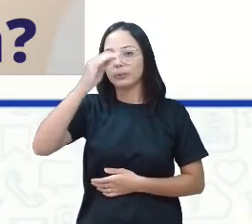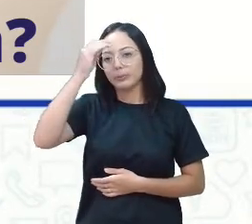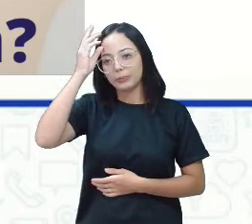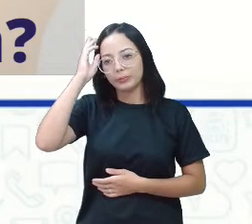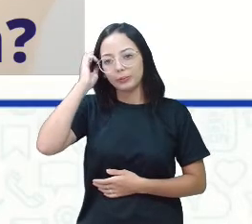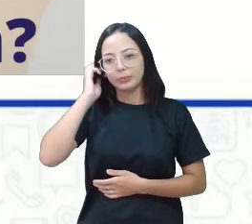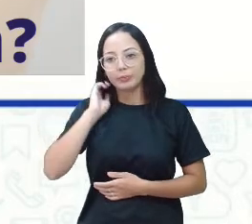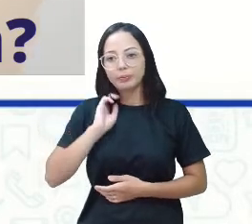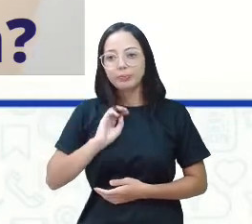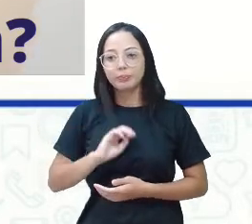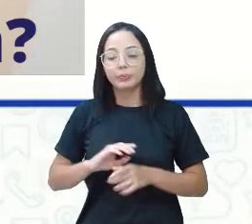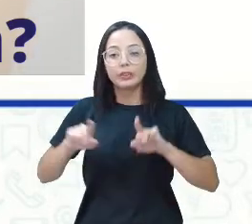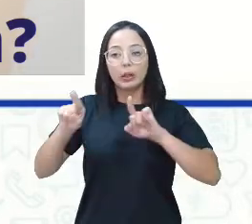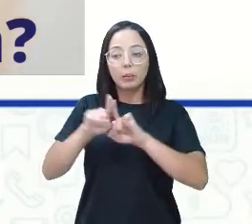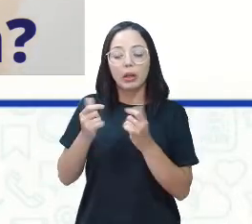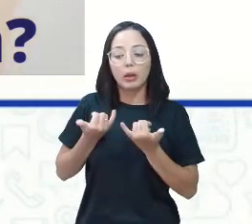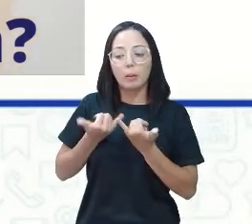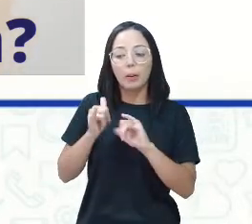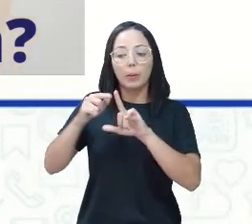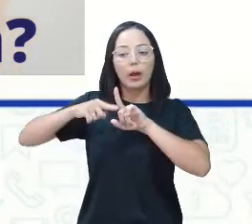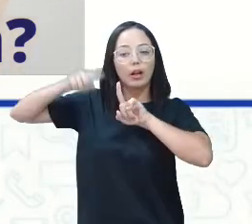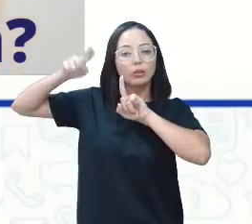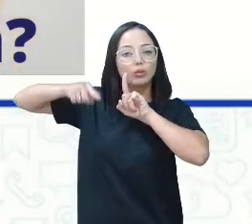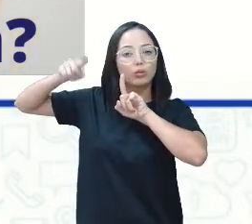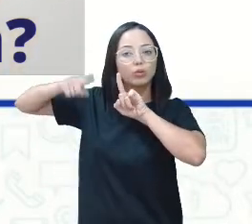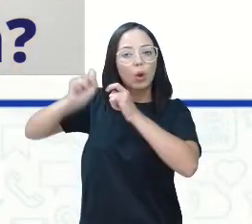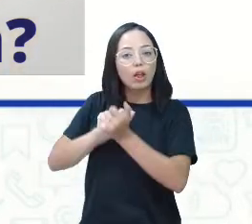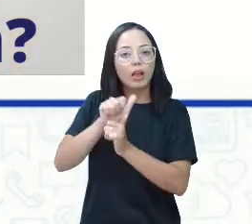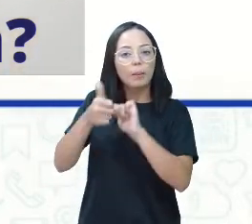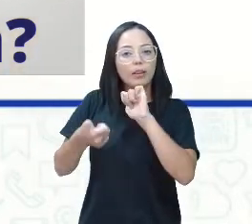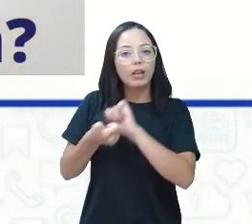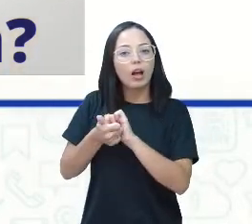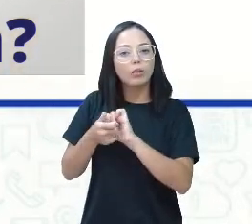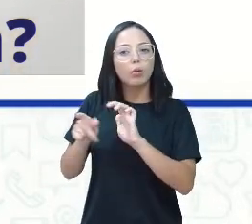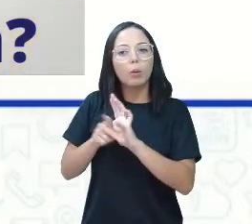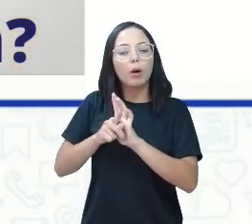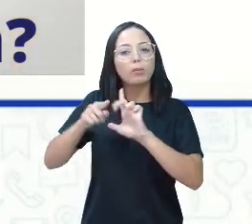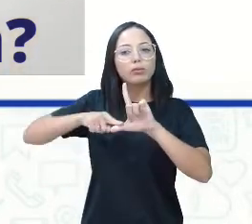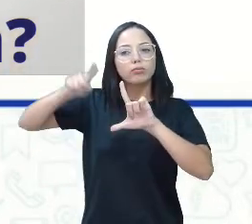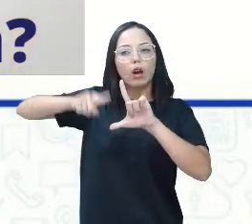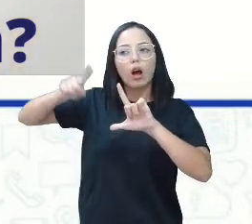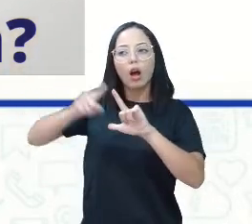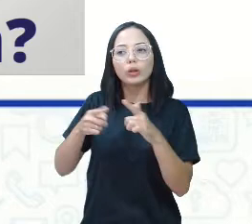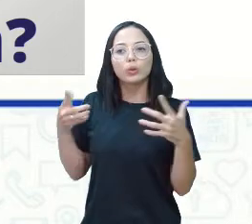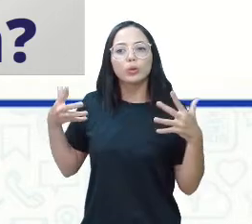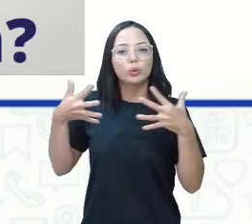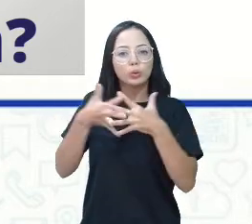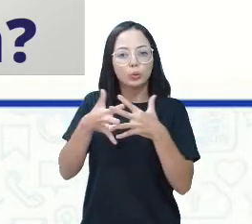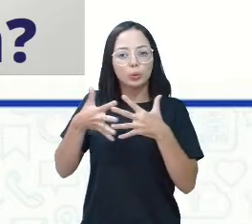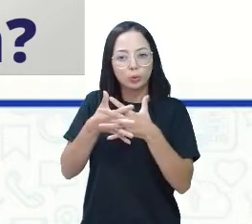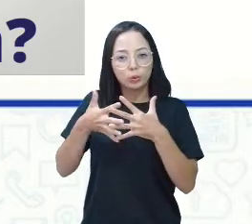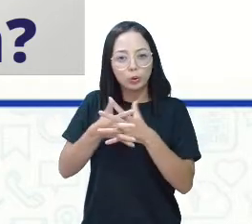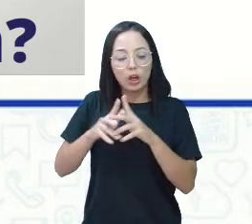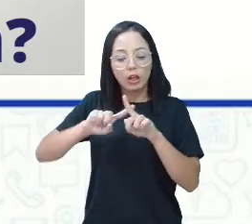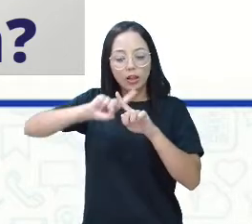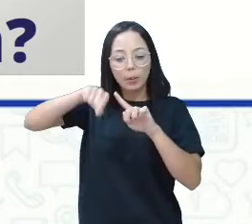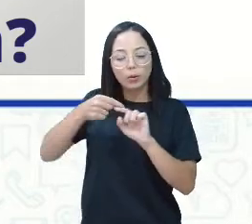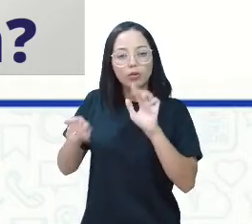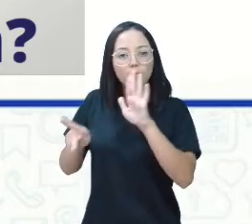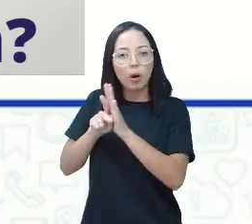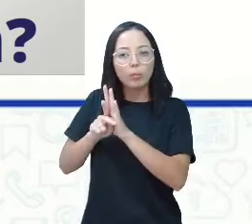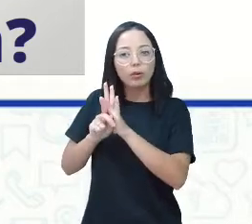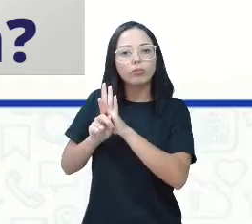É aqui que a energia mecânica do som é convertida em sinais elétricos complexos, que são depois transmitidos ao